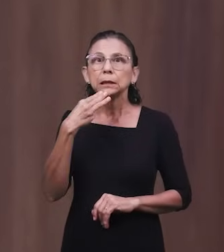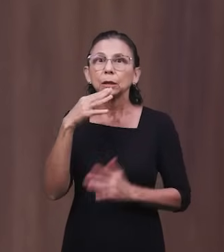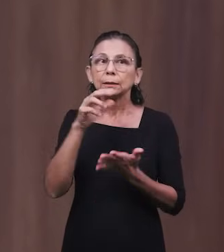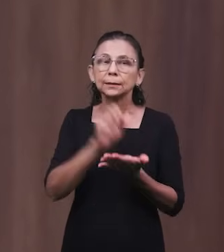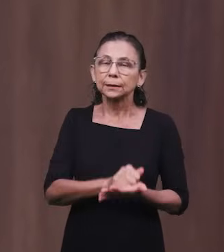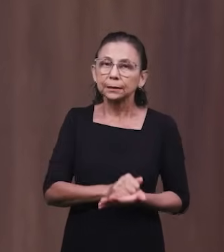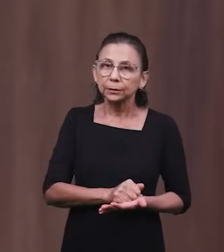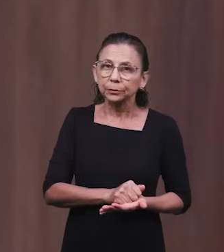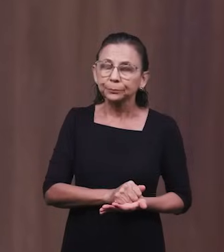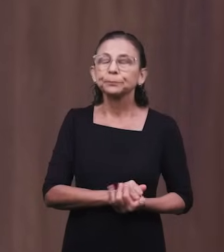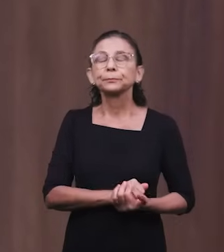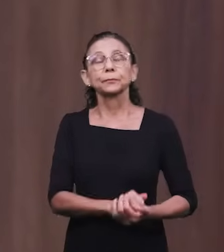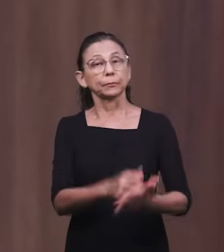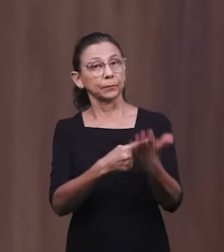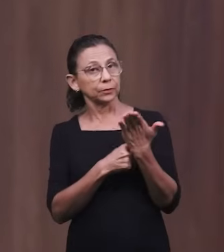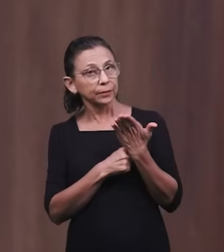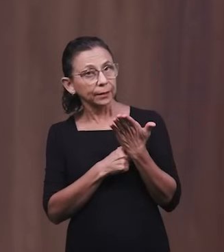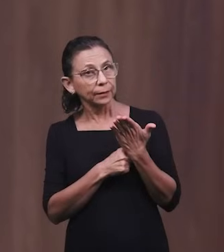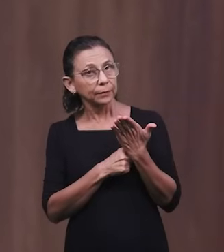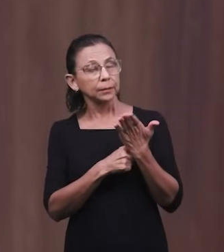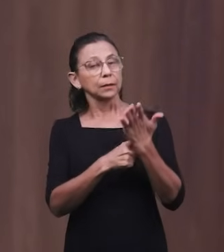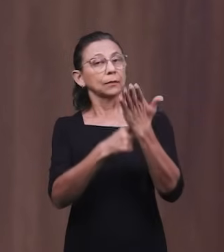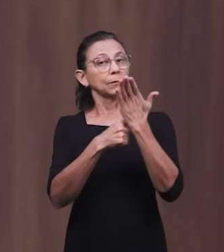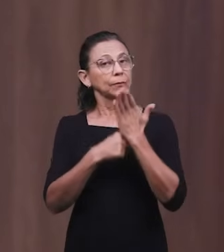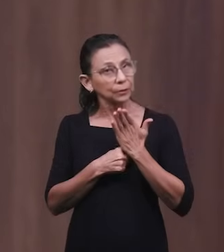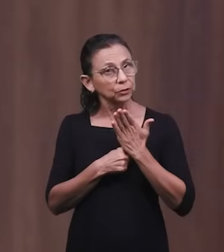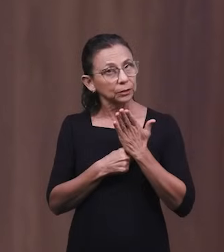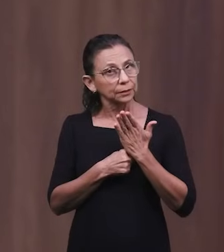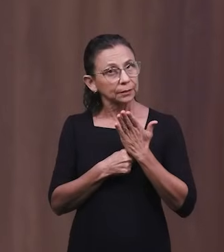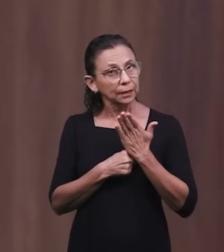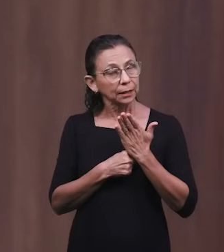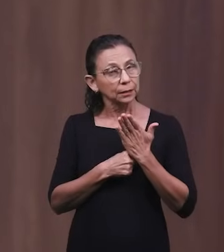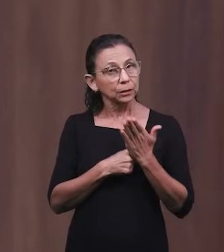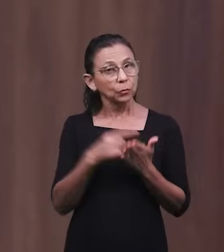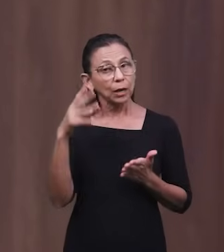Você vai ajudar a gente? Vai poder nos ajudar? Então, vai